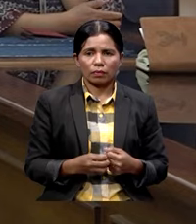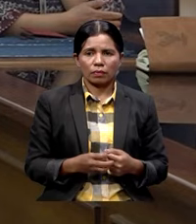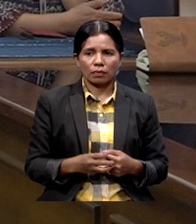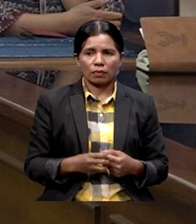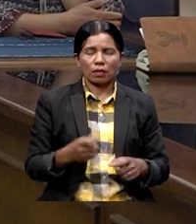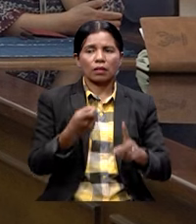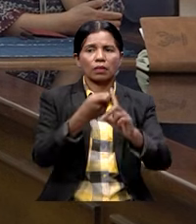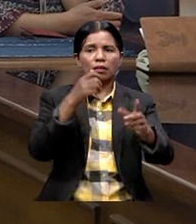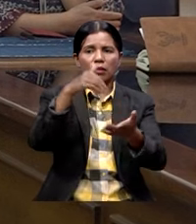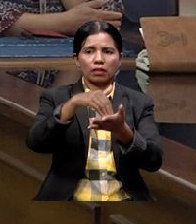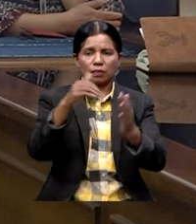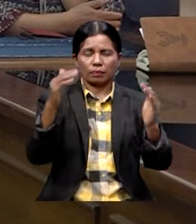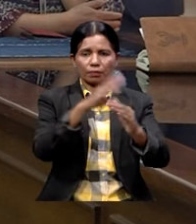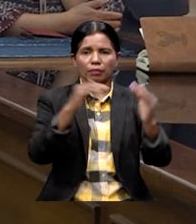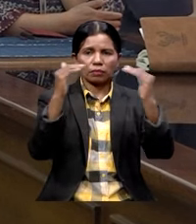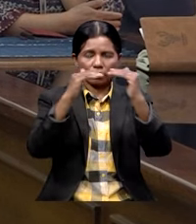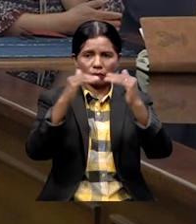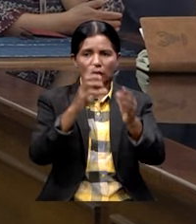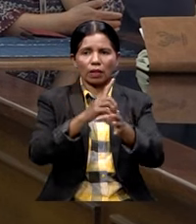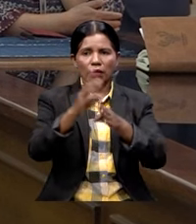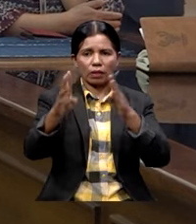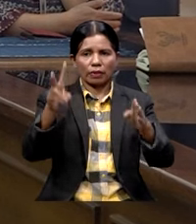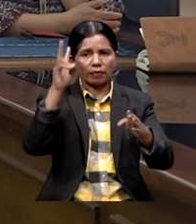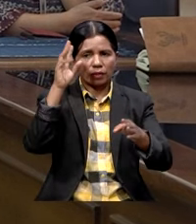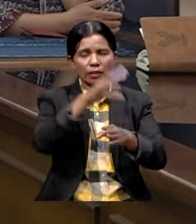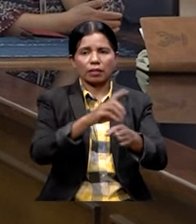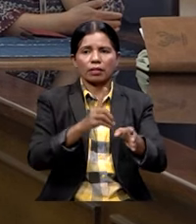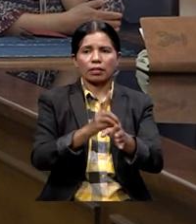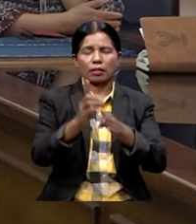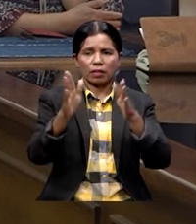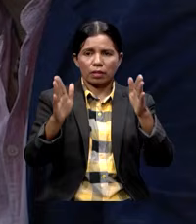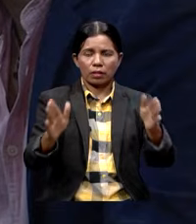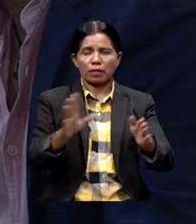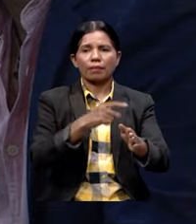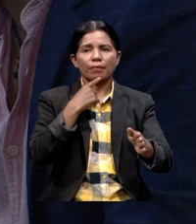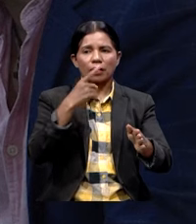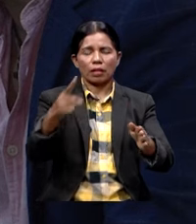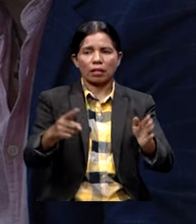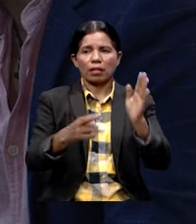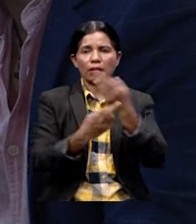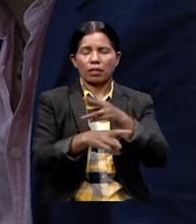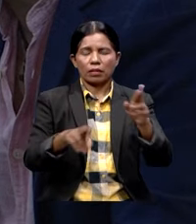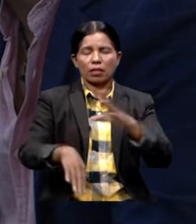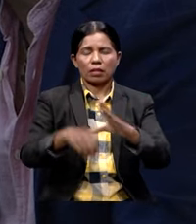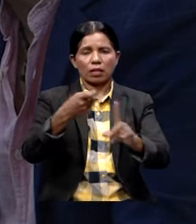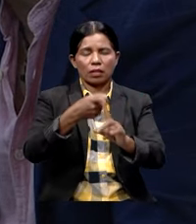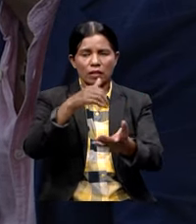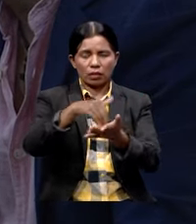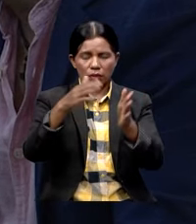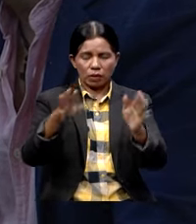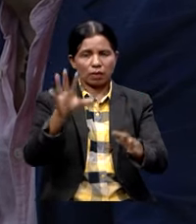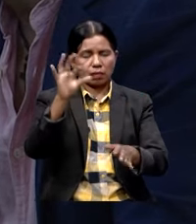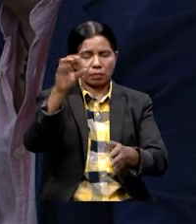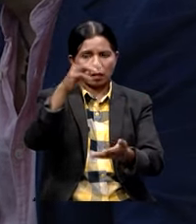Lihusi Conferência de Imprensa Quarta, né? Reitor, vice-reitor, no decano UNT, anuncia resultado elimina estudante renuncia Resin,